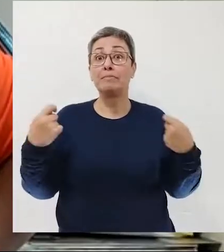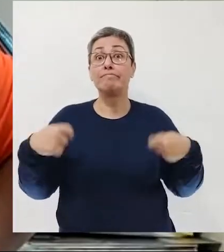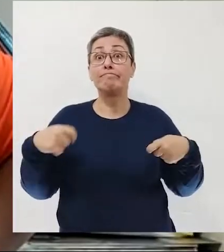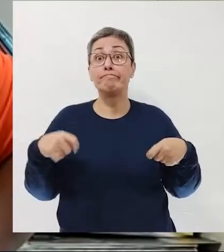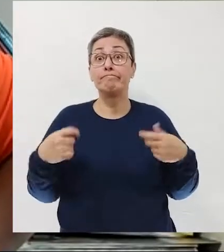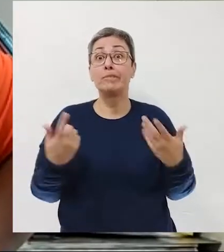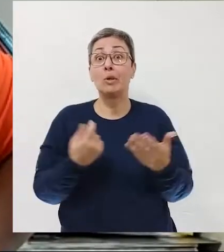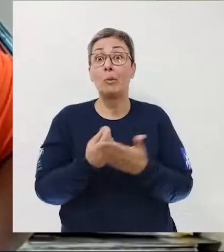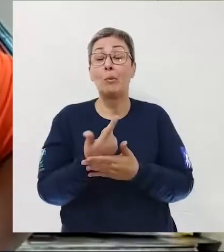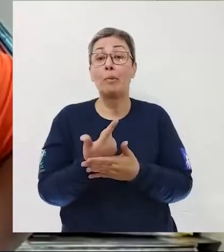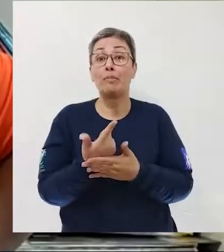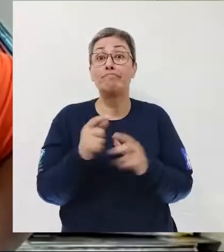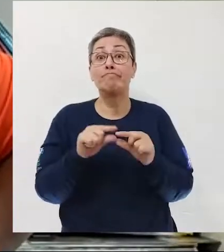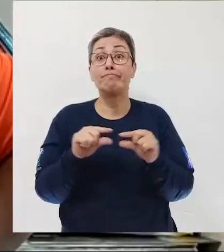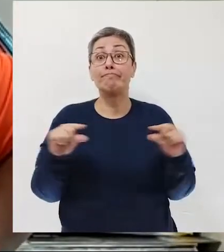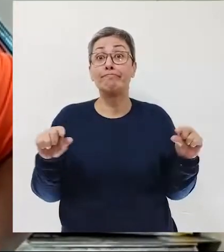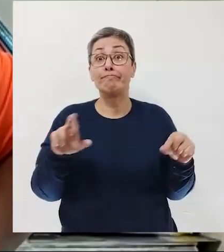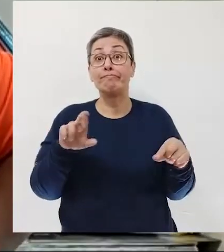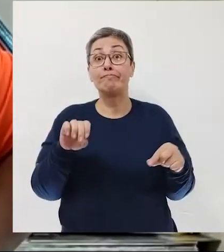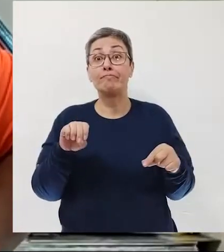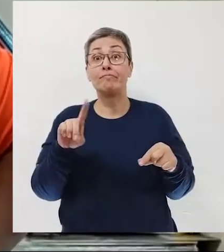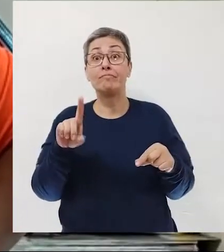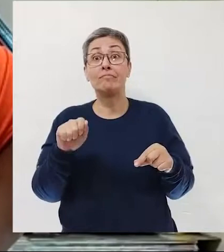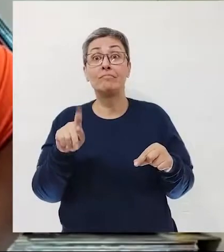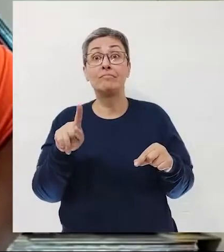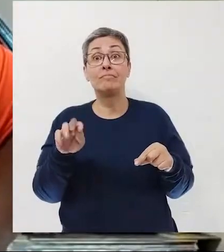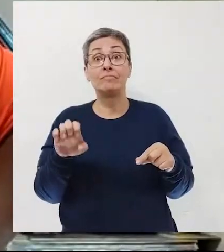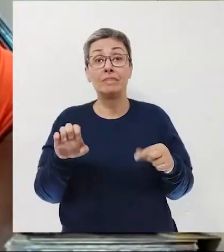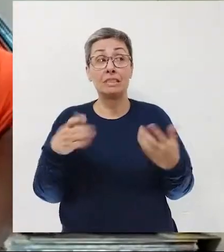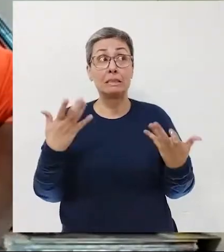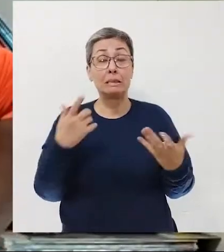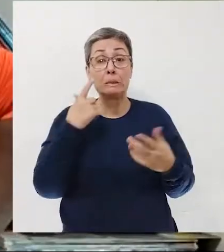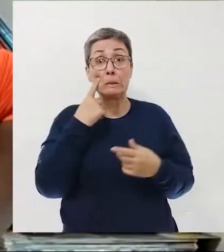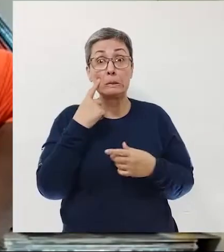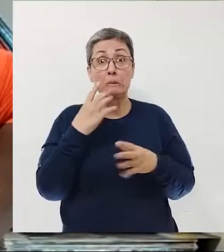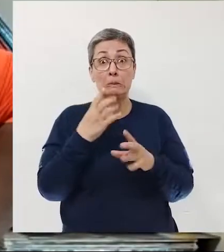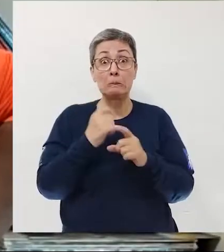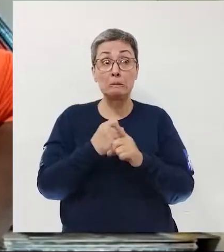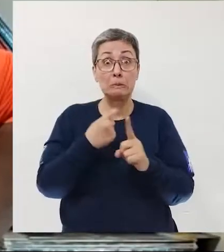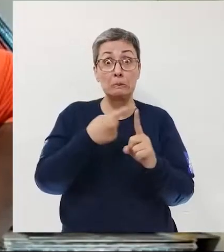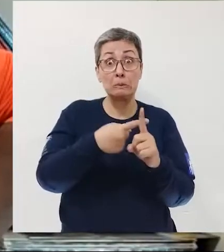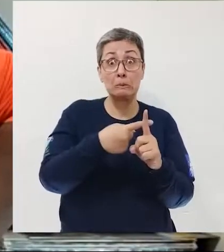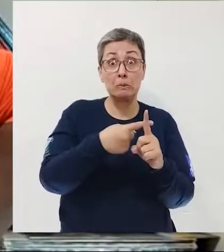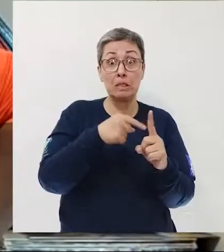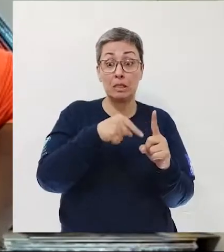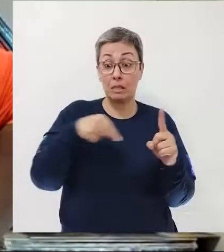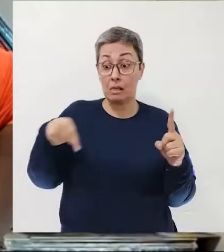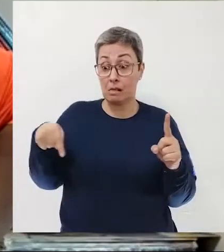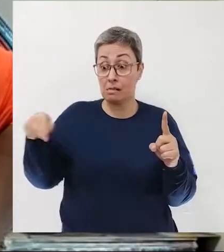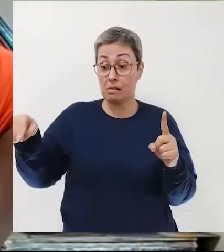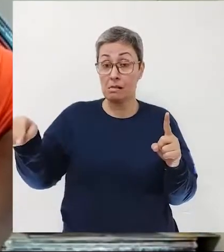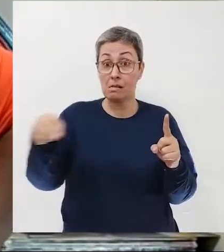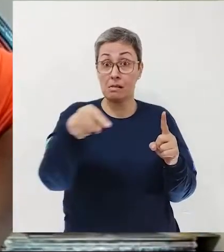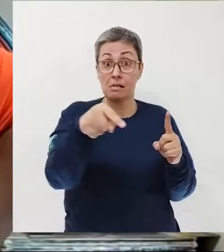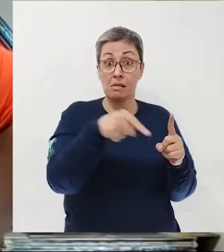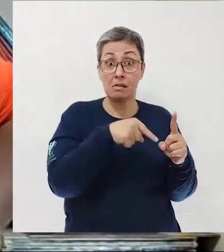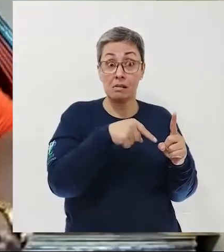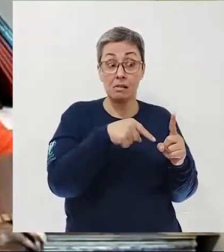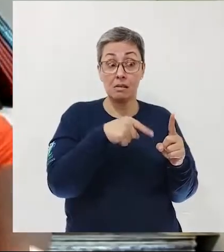vai precisar comprar de rodapé? Se eu vou somar os lados da